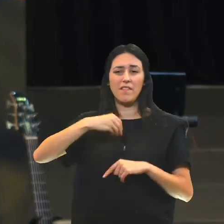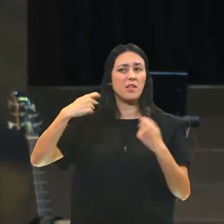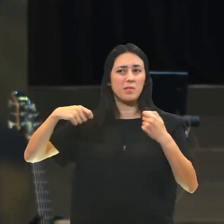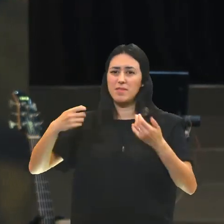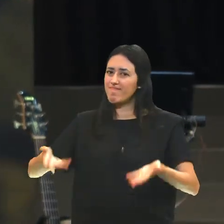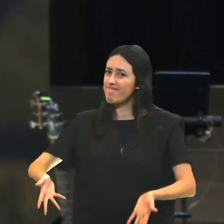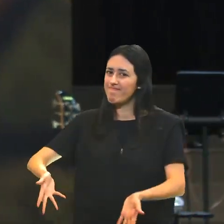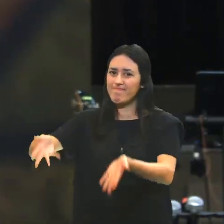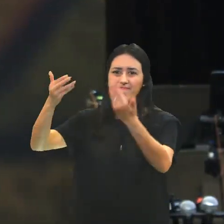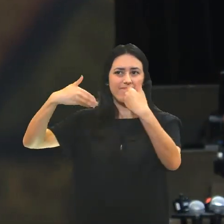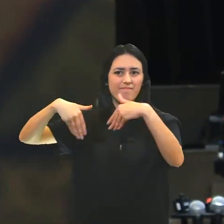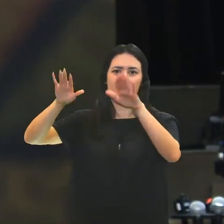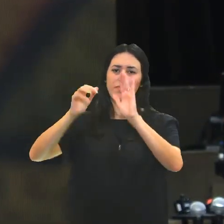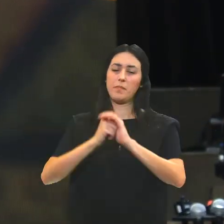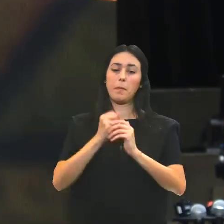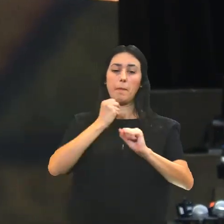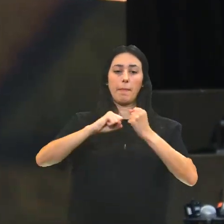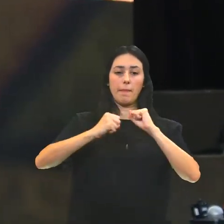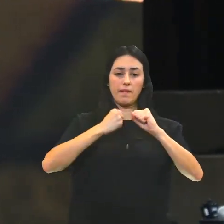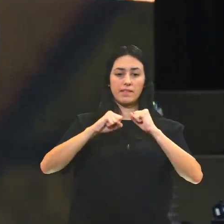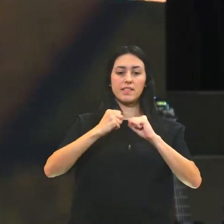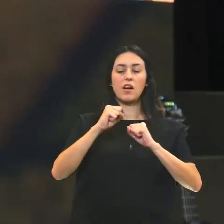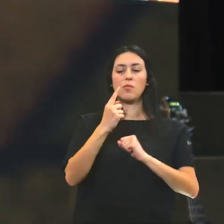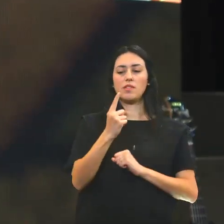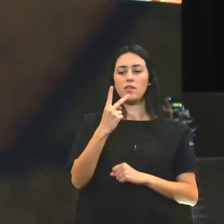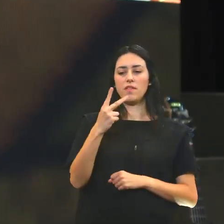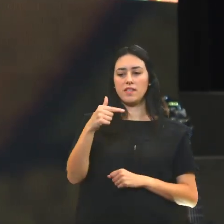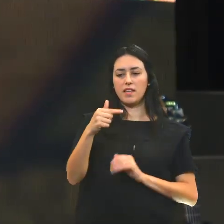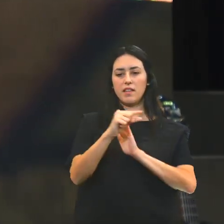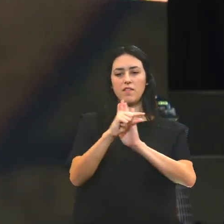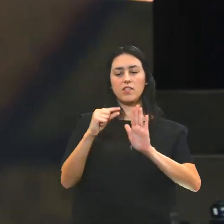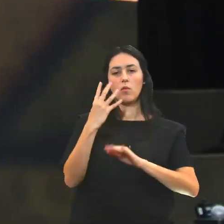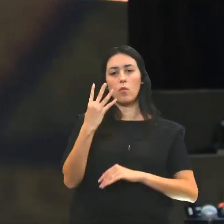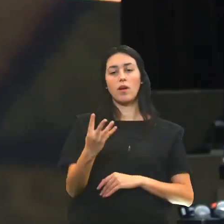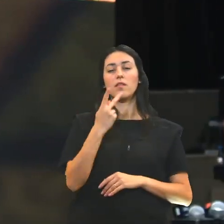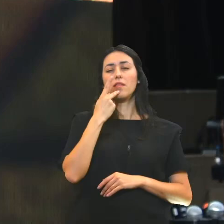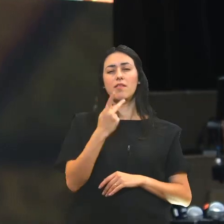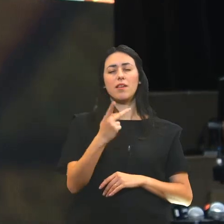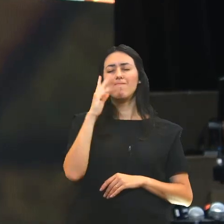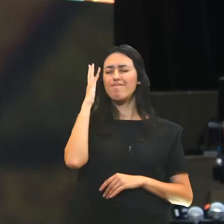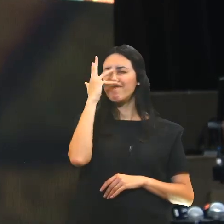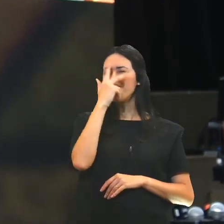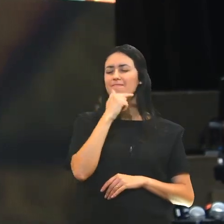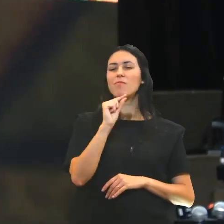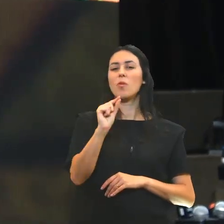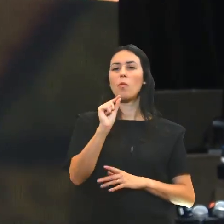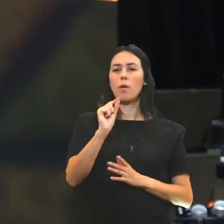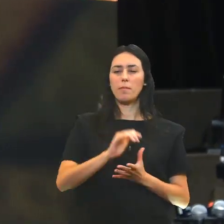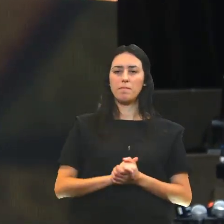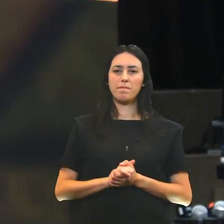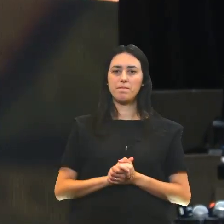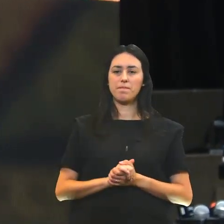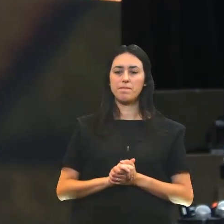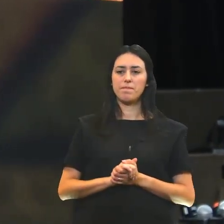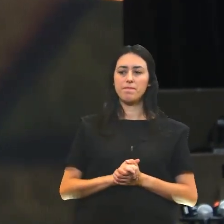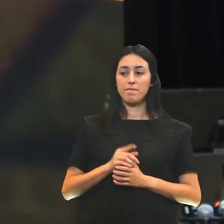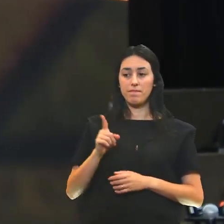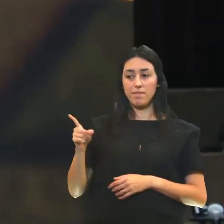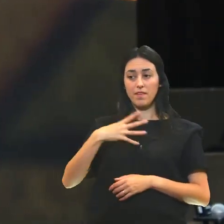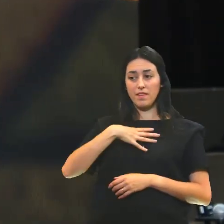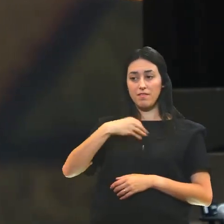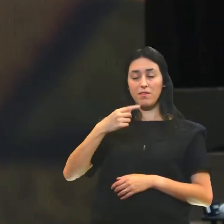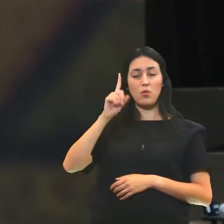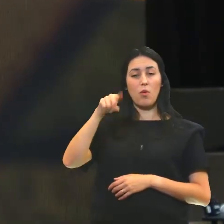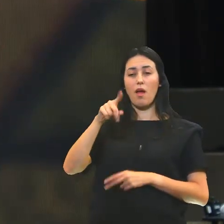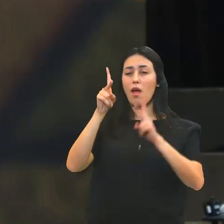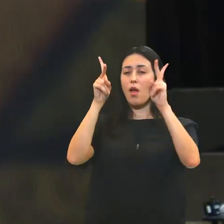O Salmo 127, versículo 4, fala algo tão lindo, Vai dizer, olha, como flechas nas mãos do guerreiro são os